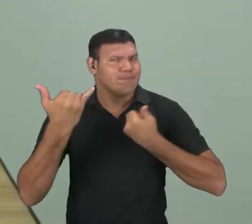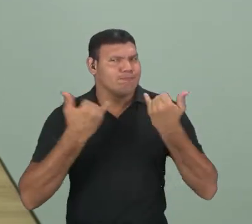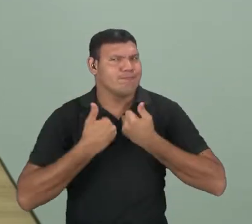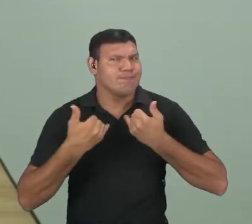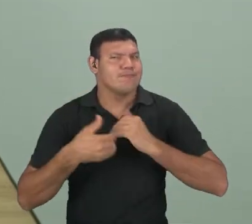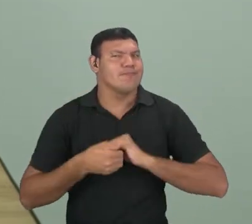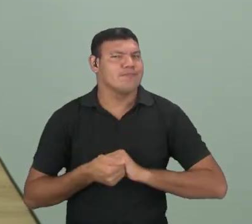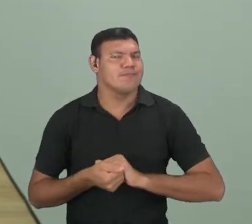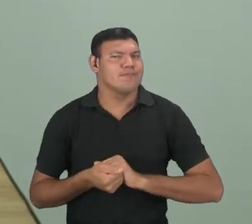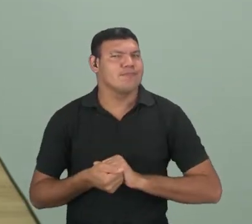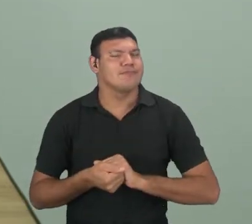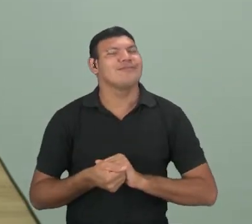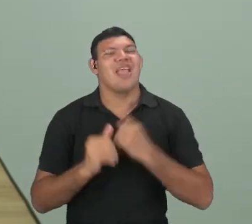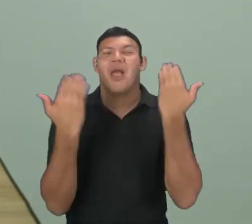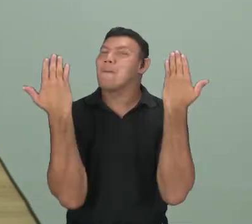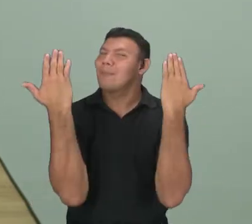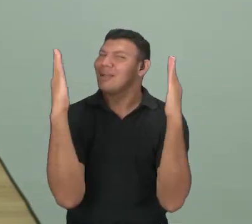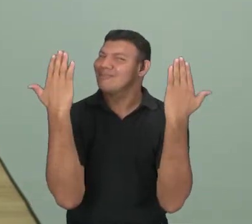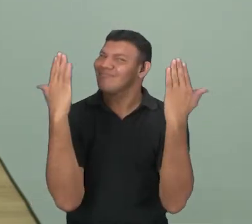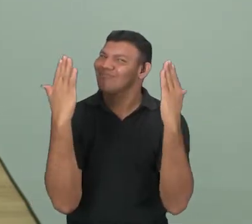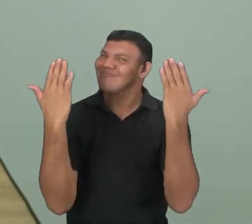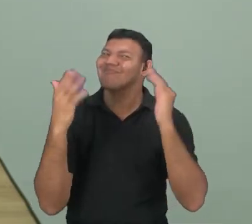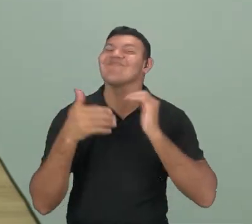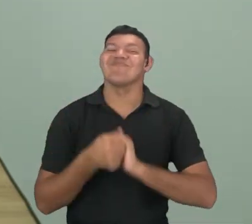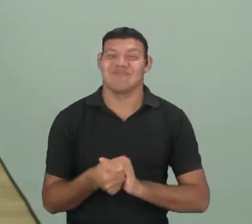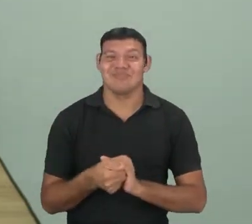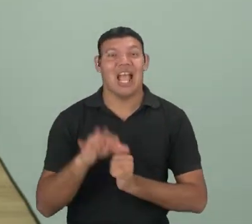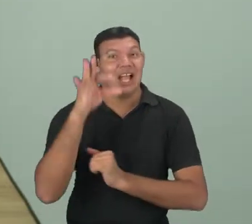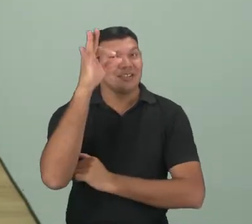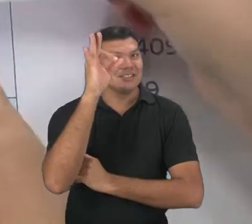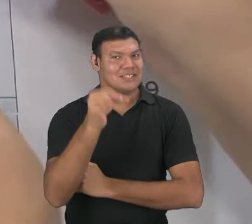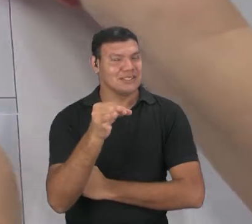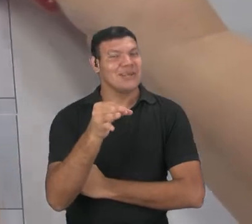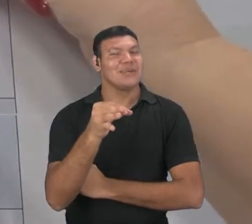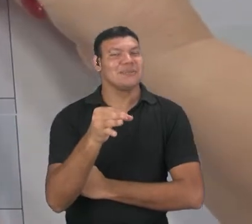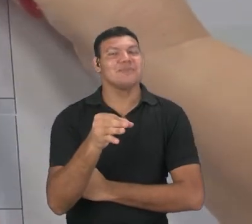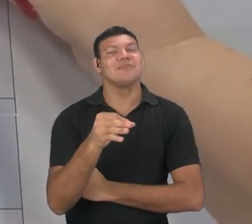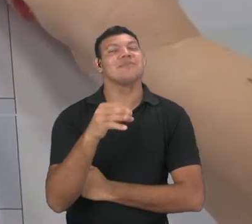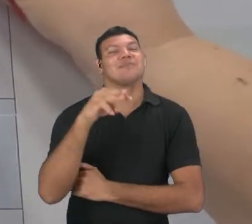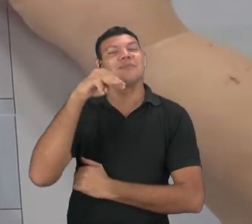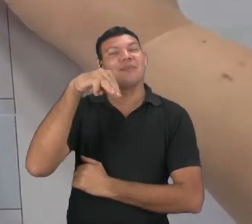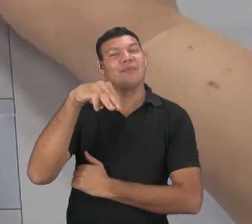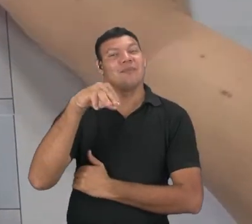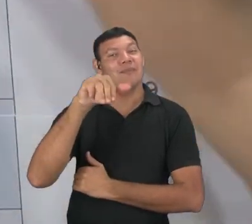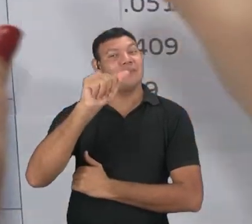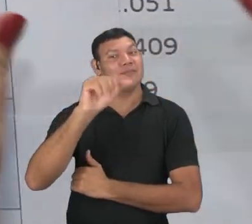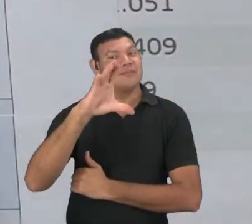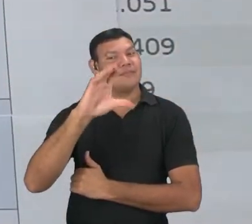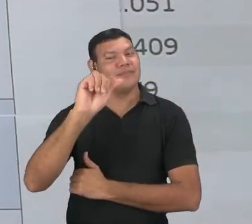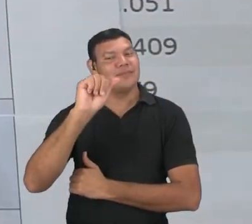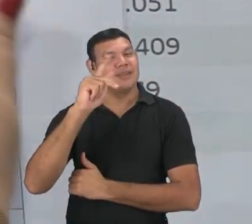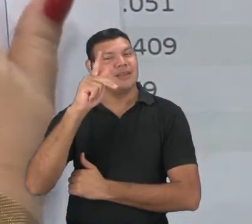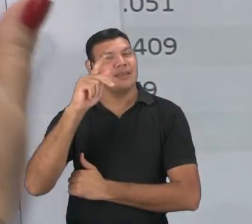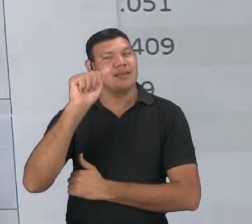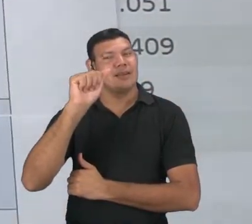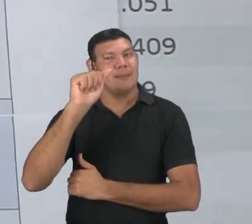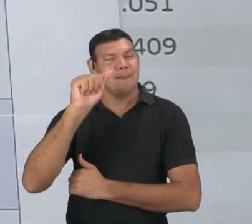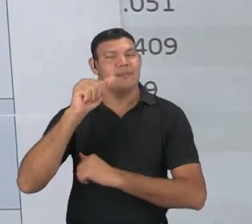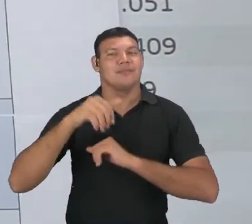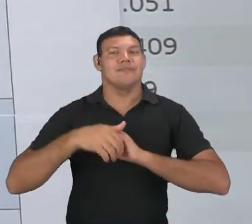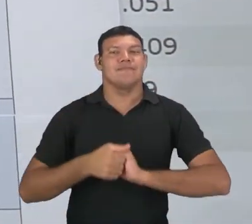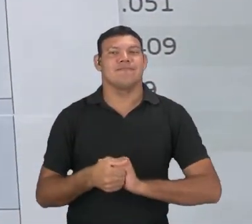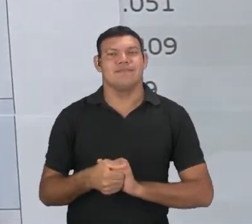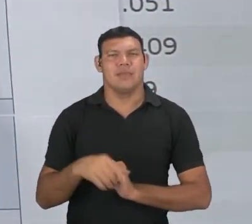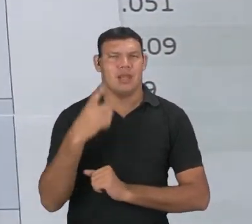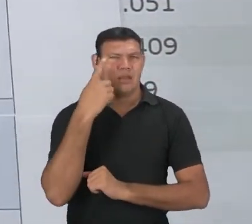comigo. Muito bem. Acertou quem disse que é Macapá. Olha